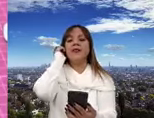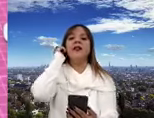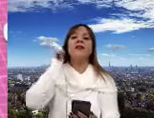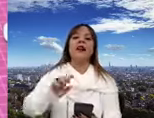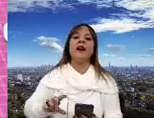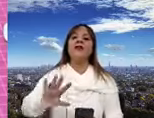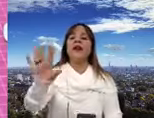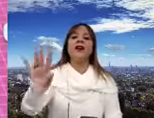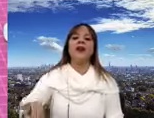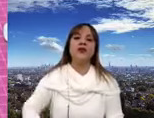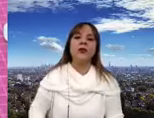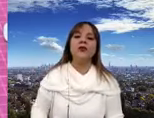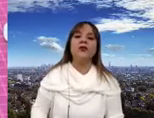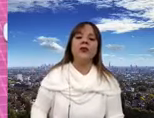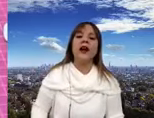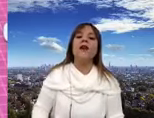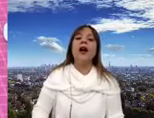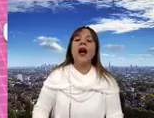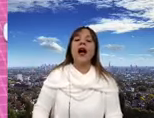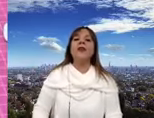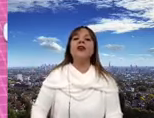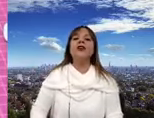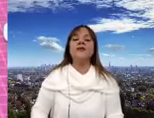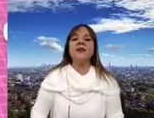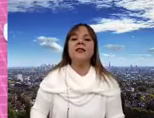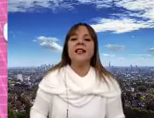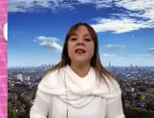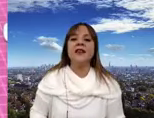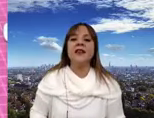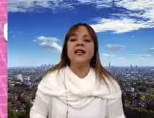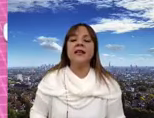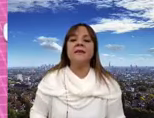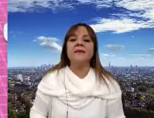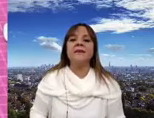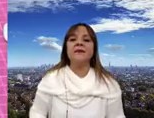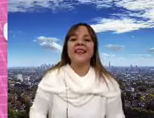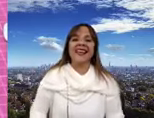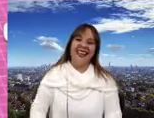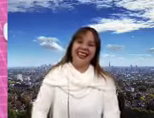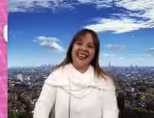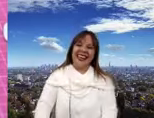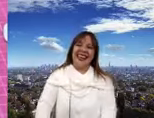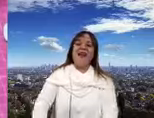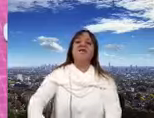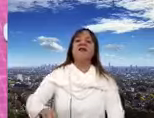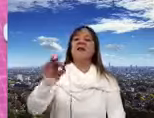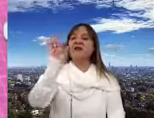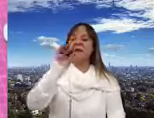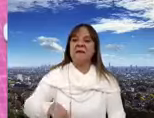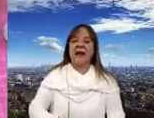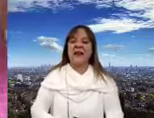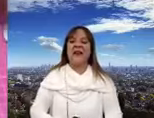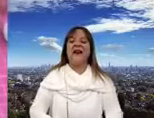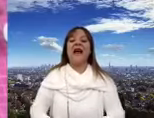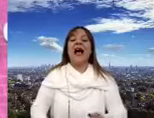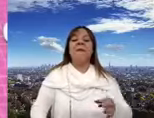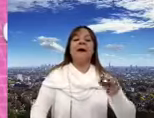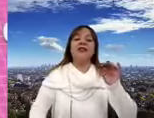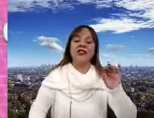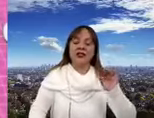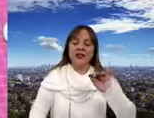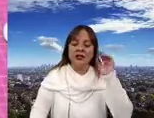Vou falar agora do concurso cultural Amor em Nós. Pode ser, Stephanie? Sim, pode falar. E pessoal, se preparem, olha, a partir de